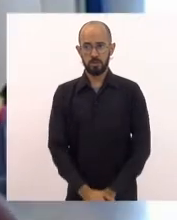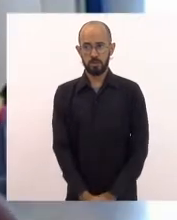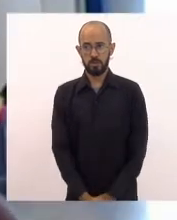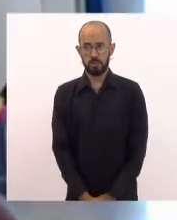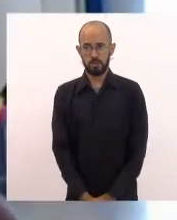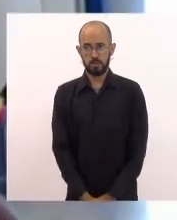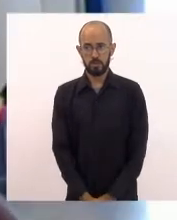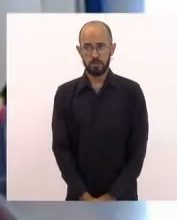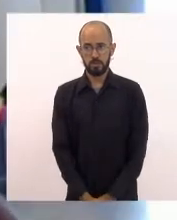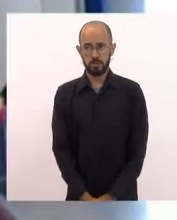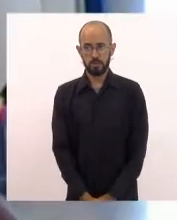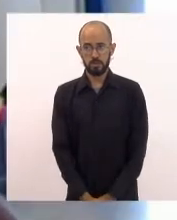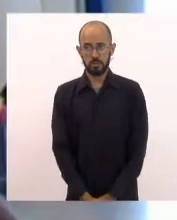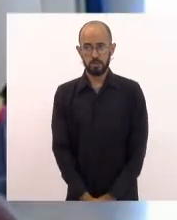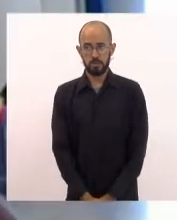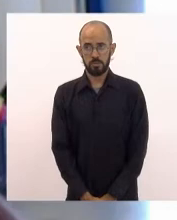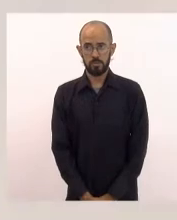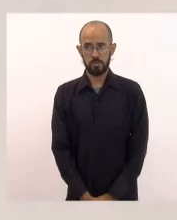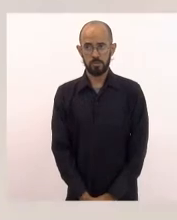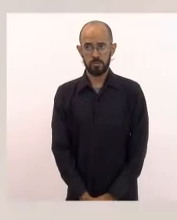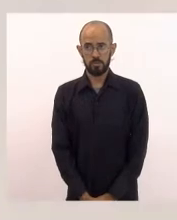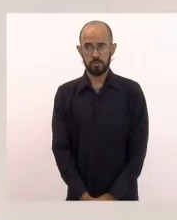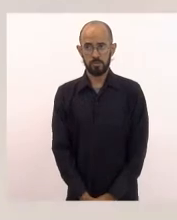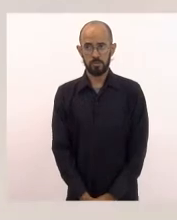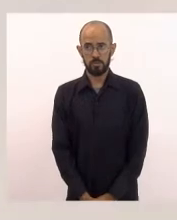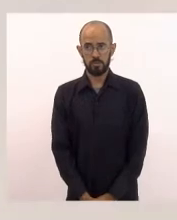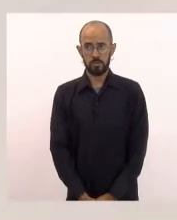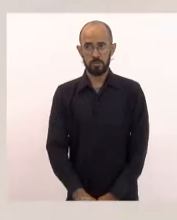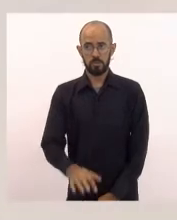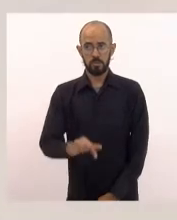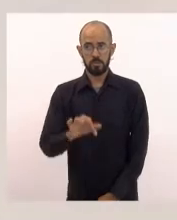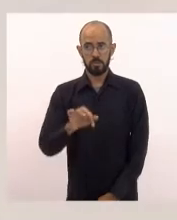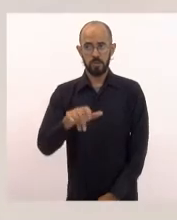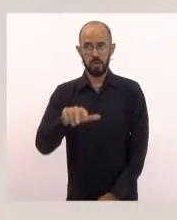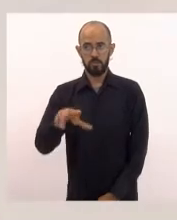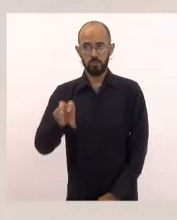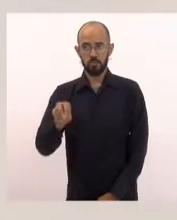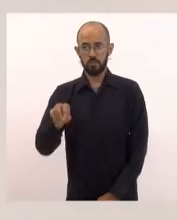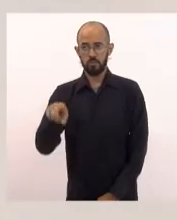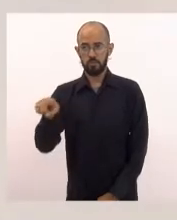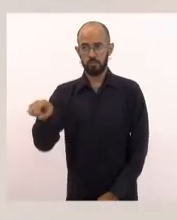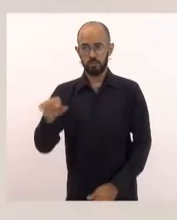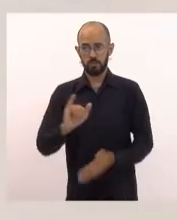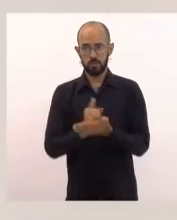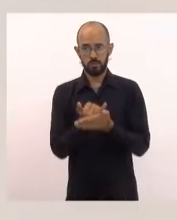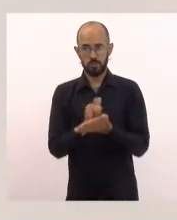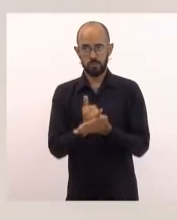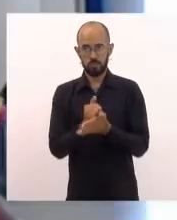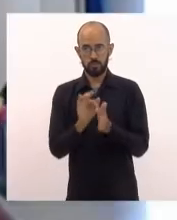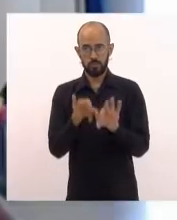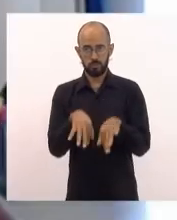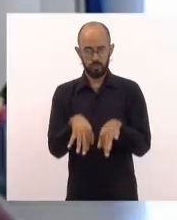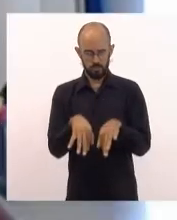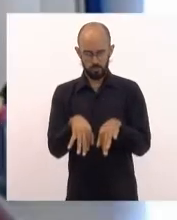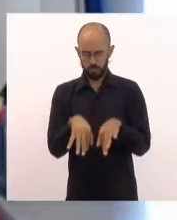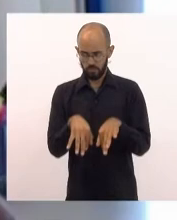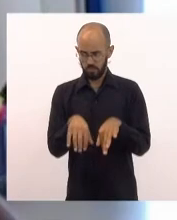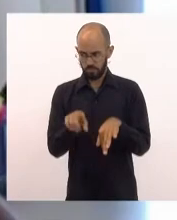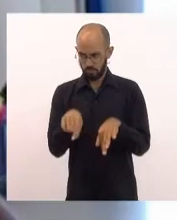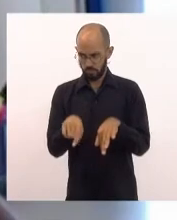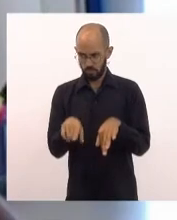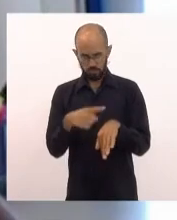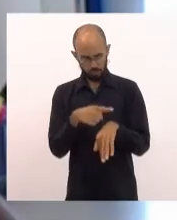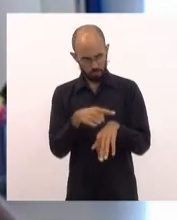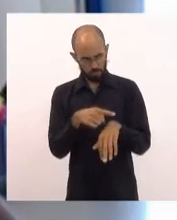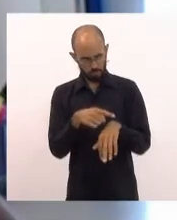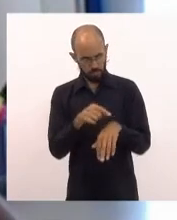Flávio Serafini, te ajudo. Flávio Serafini, você a sua inscrição no expediente final ou Flávio Serafini, você a sua inscrição no